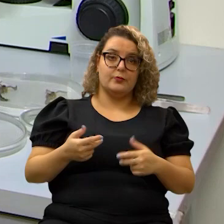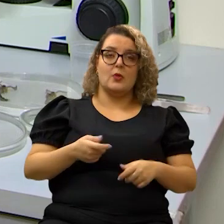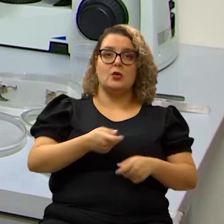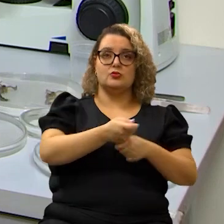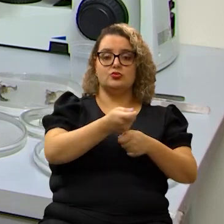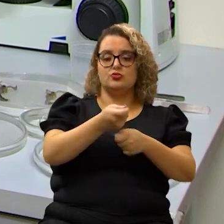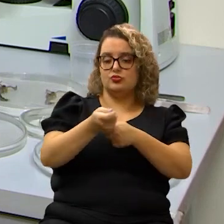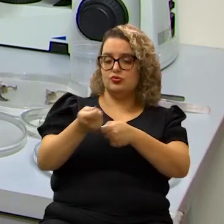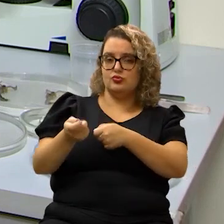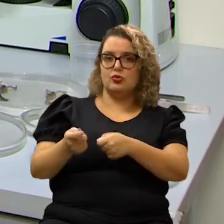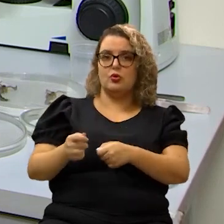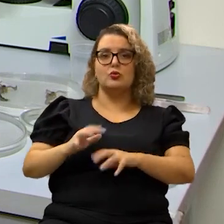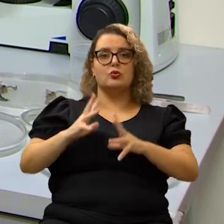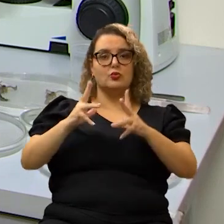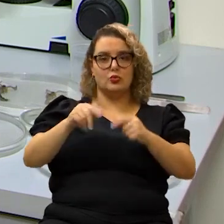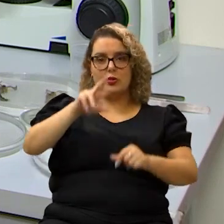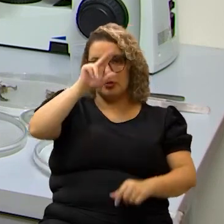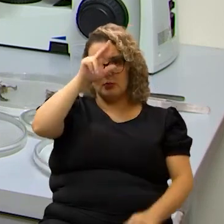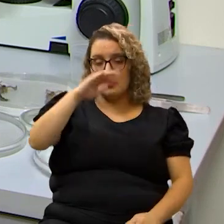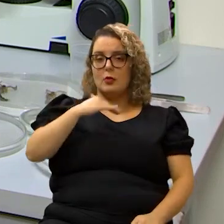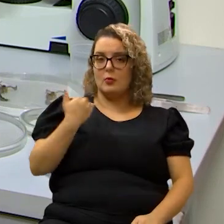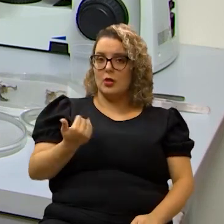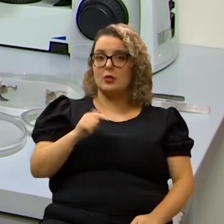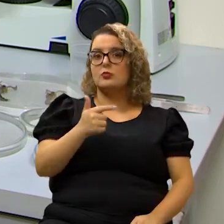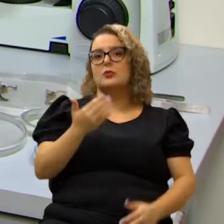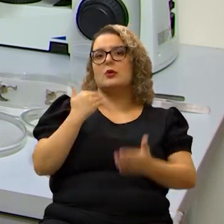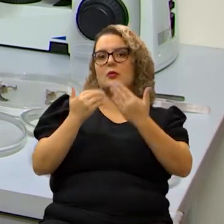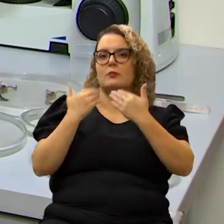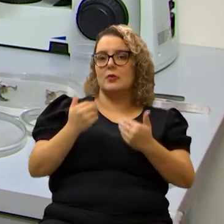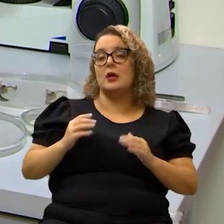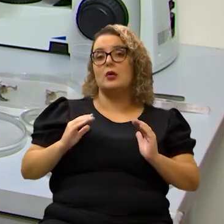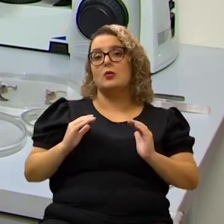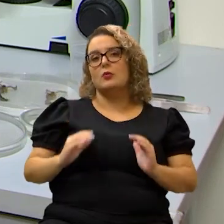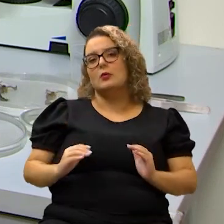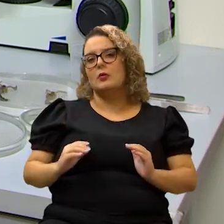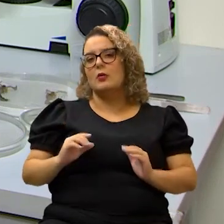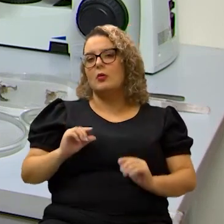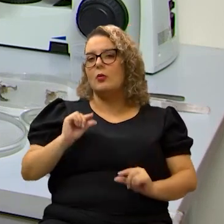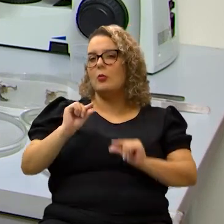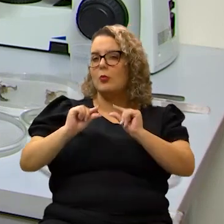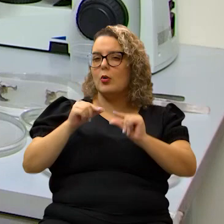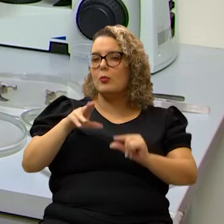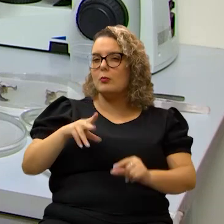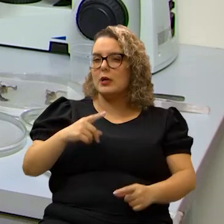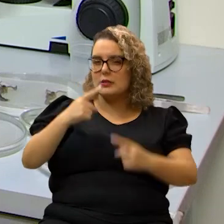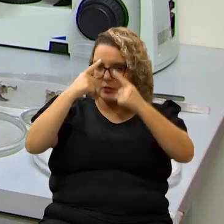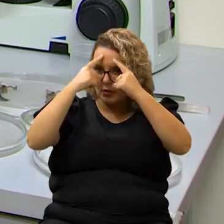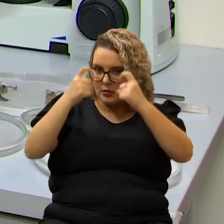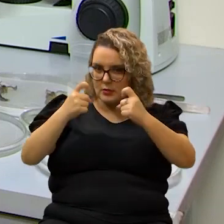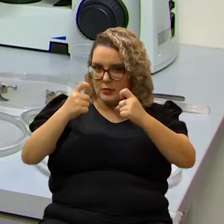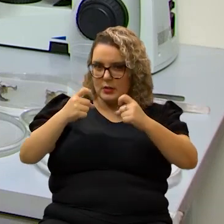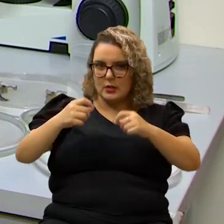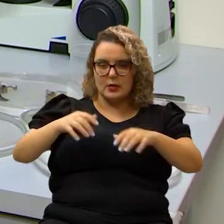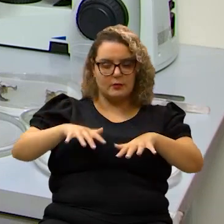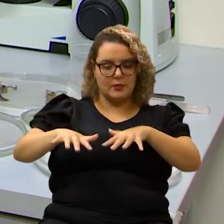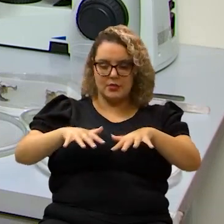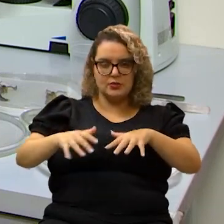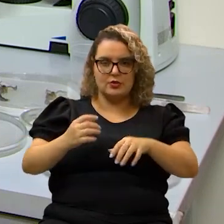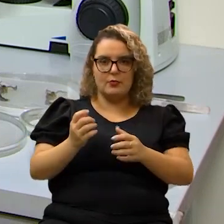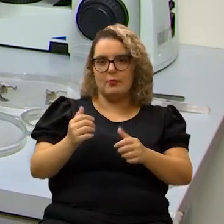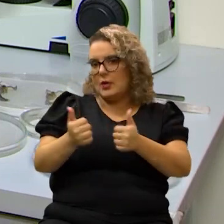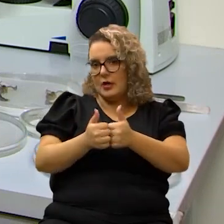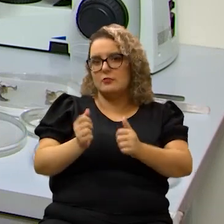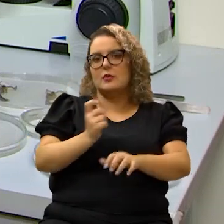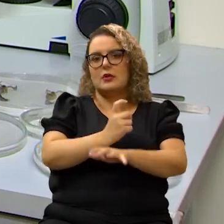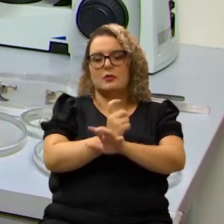ter alimento. Então eu passo veneno, mato todas as baratas, ele não tem alimento. Aí ele tem um comportamento um pouco mais agressivo, que aí se